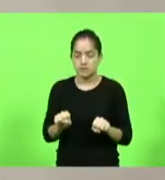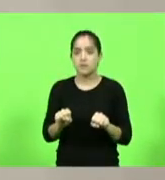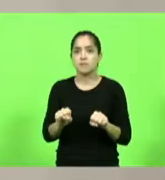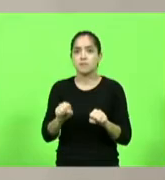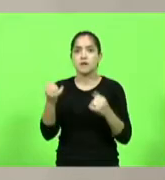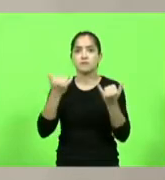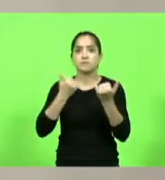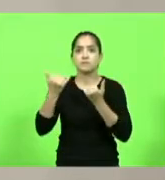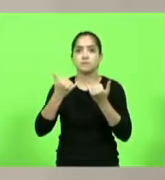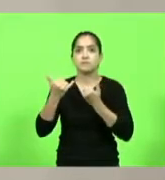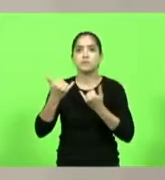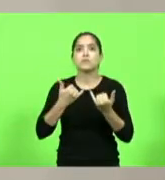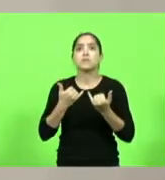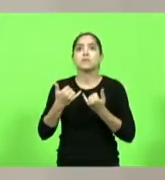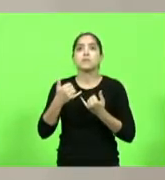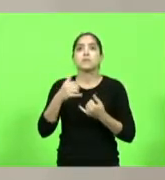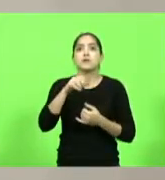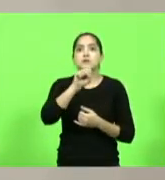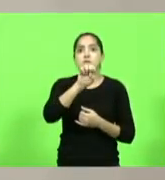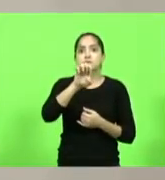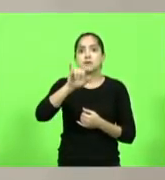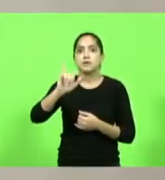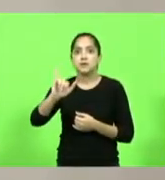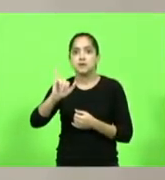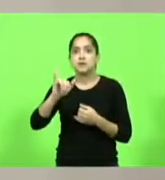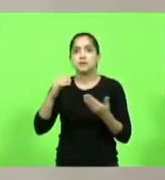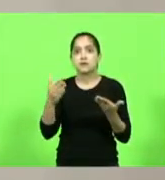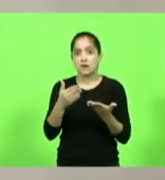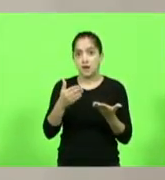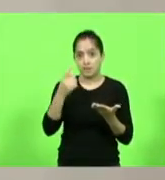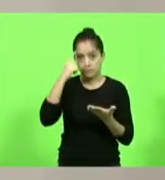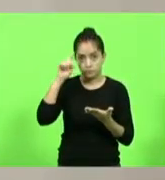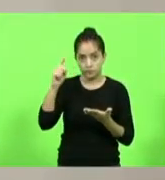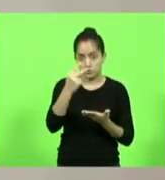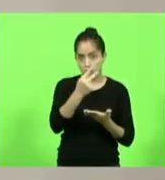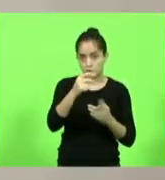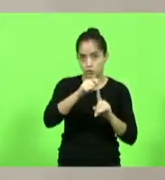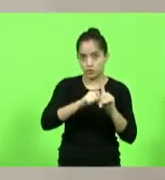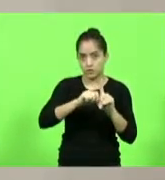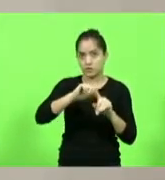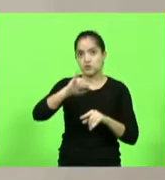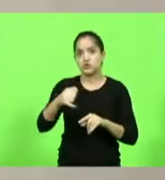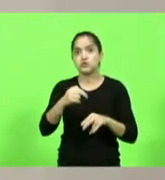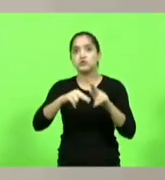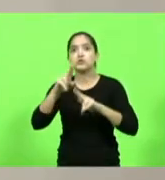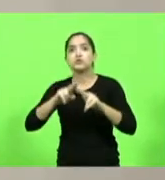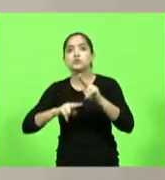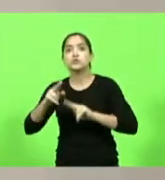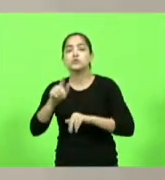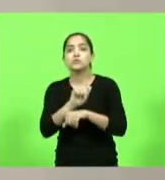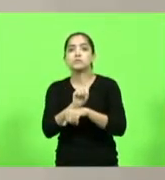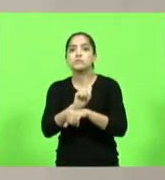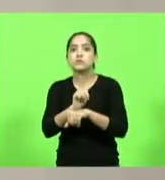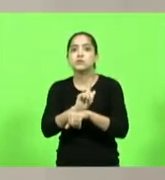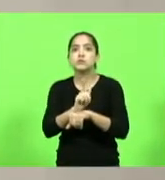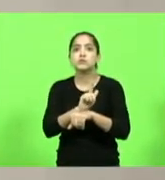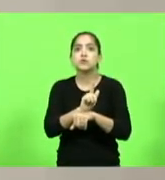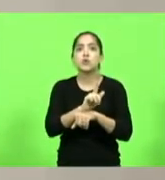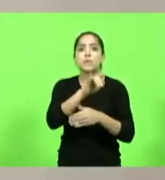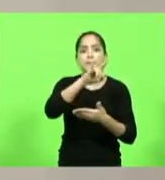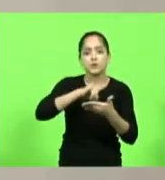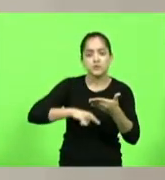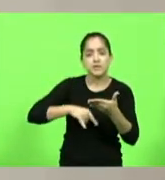CI, e comunica que, a partir do dia 2 de junho de 2021, a gestão eletrônica de documentos e